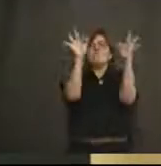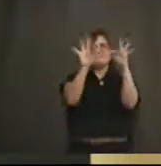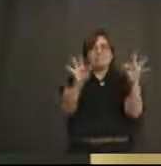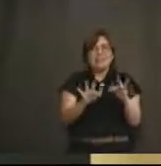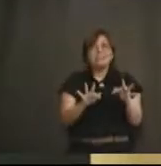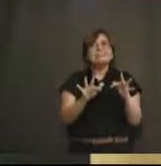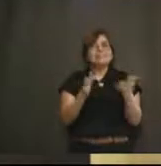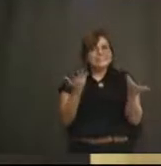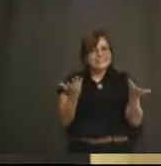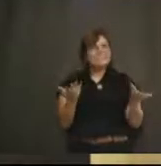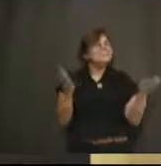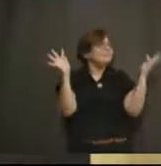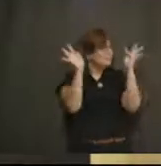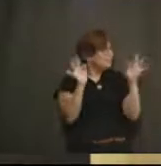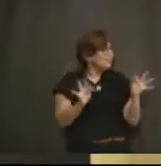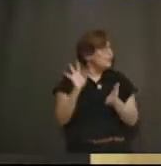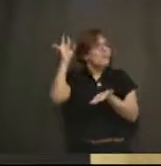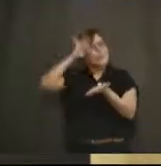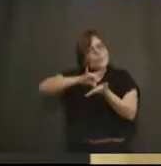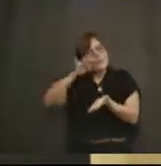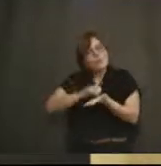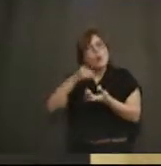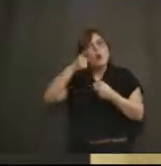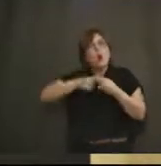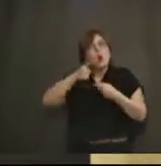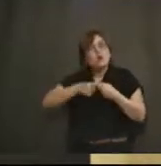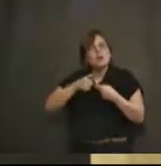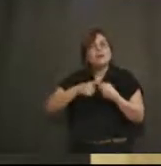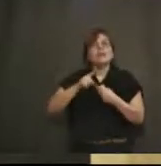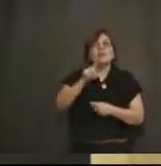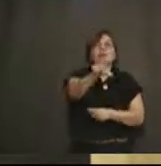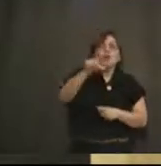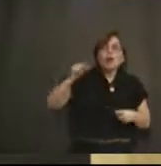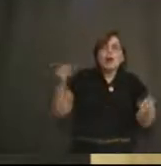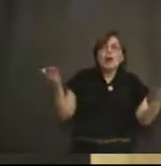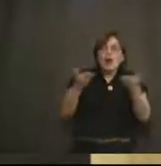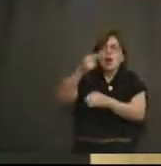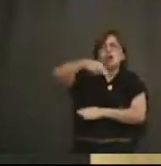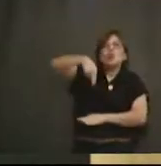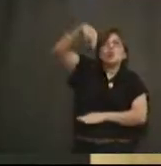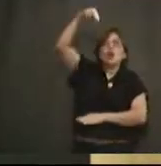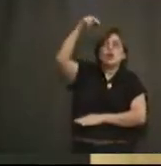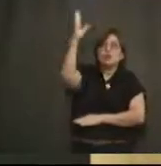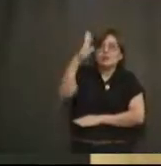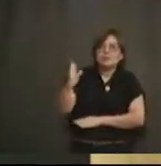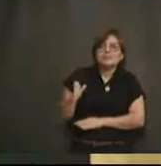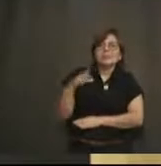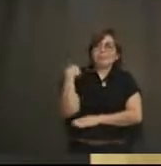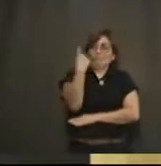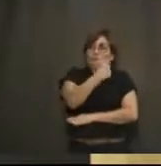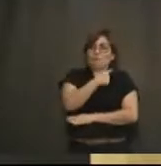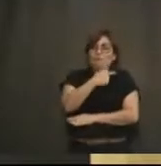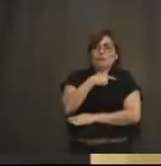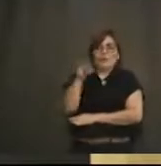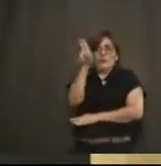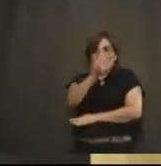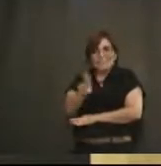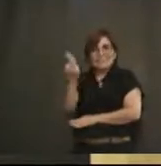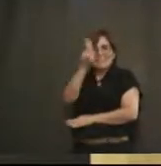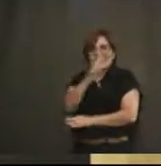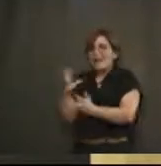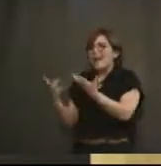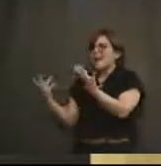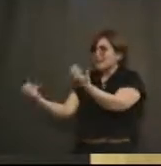tenha sido essa escolha, tenha acontecido essa escolha agora e a nossa universidade esteja